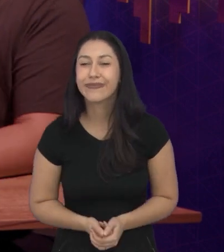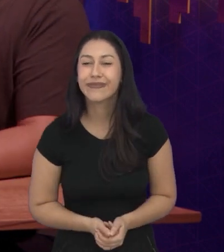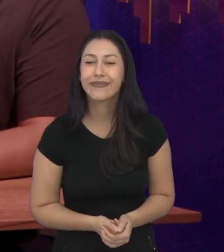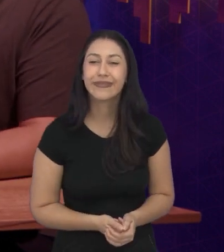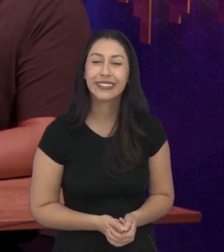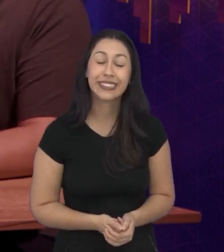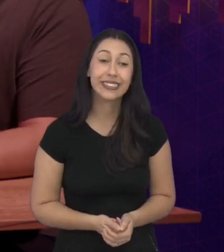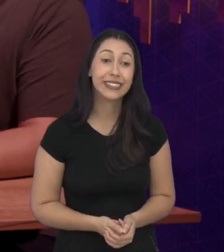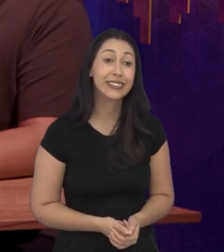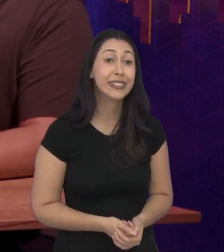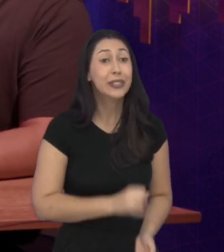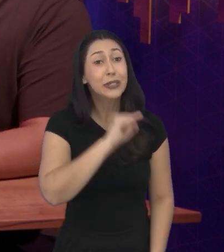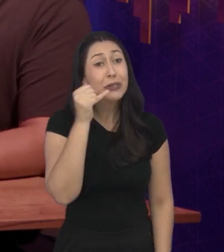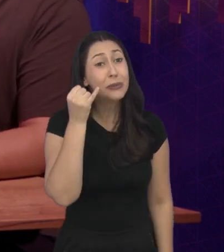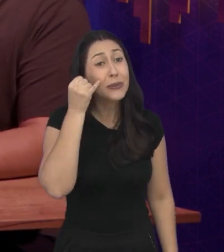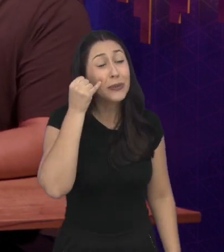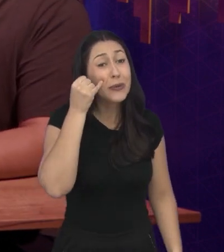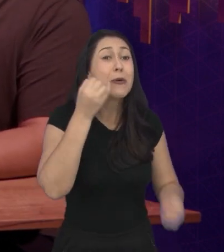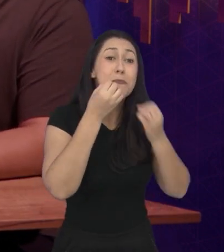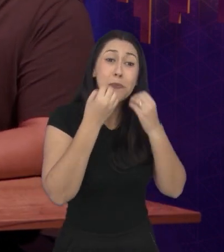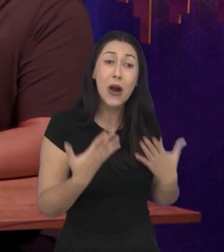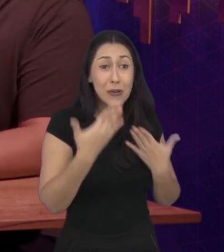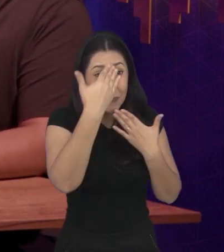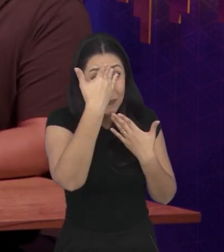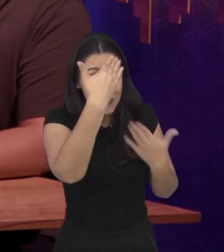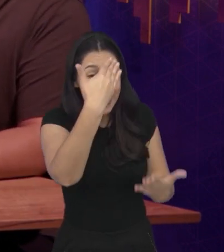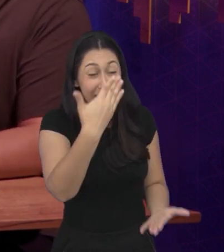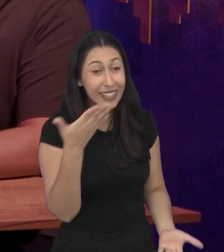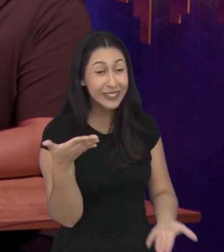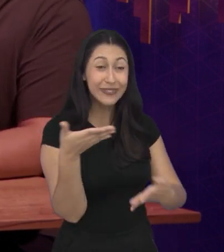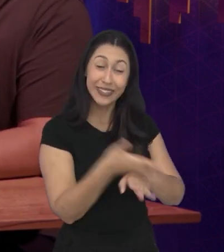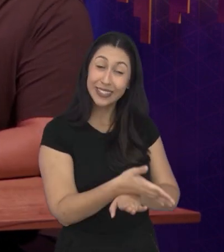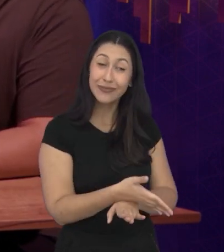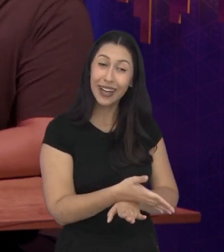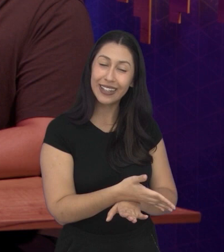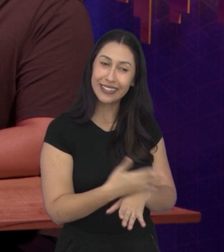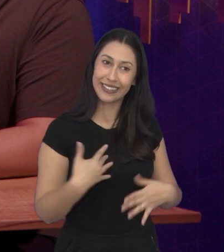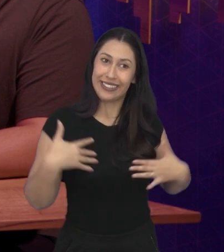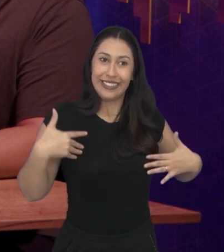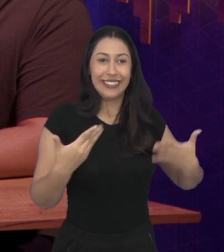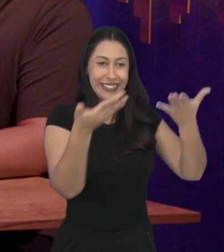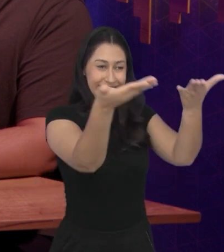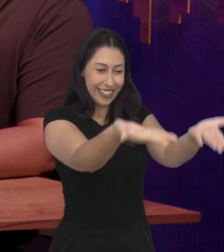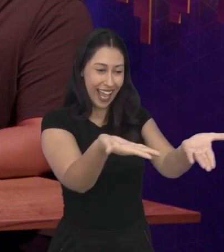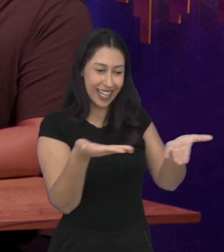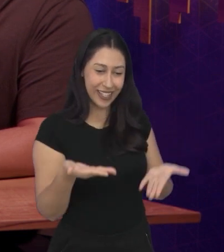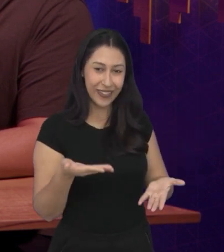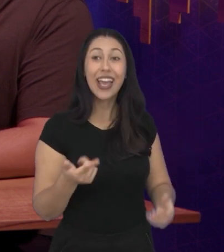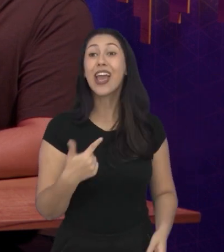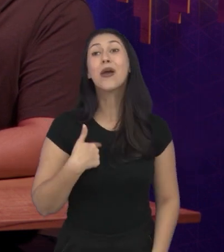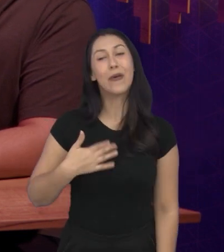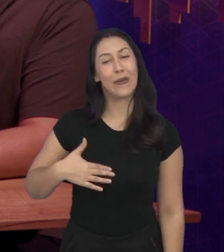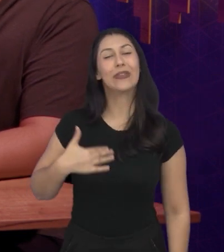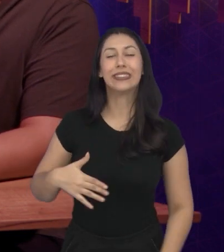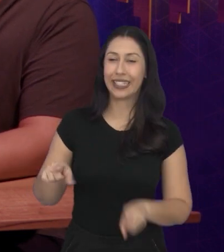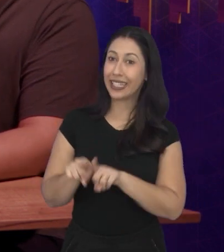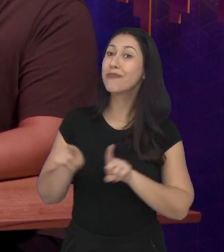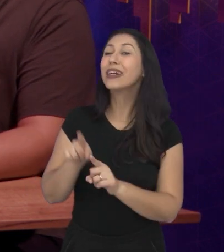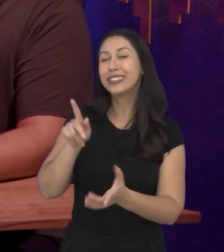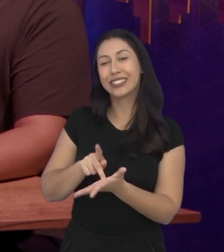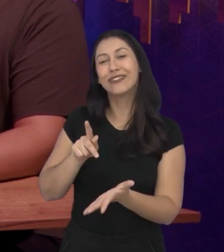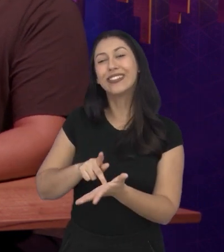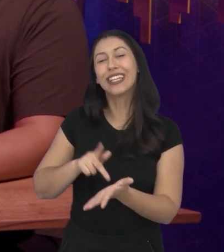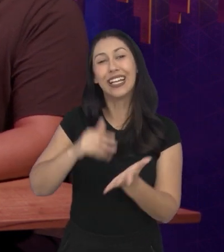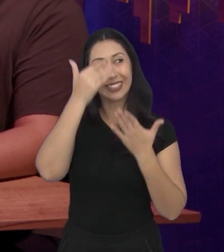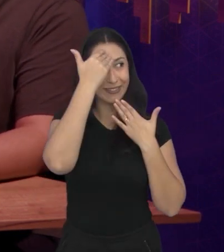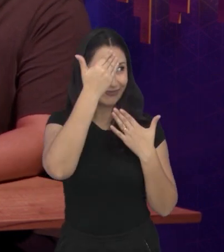né? Perfeito. João, foi muito bom. Muito obrigada, viu, pela sua participação. Foi uma honra ter você aqui no Pode Ser. Eu gostei demais também,